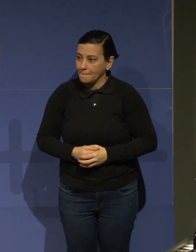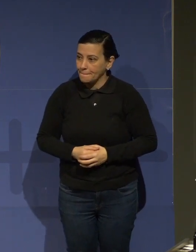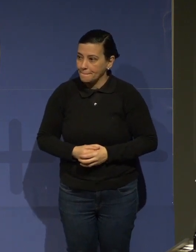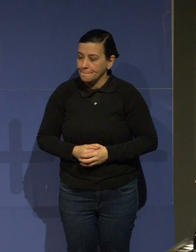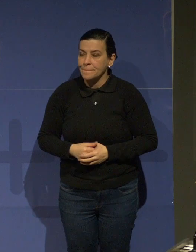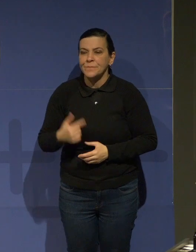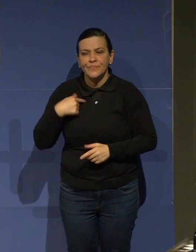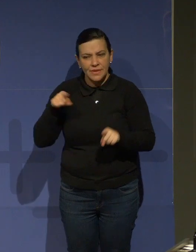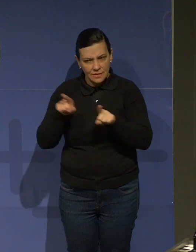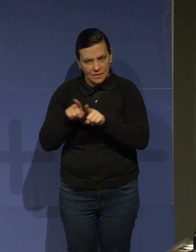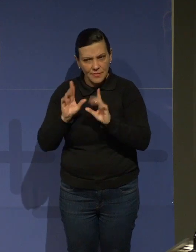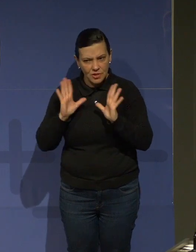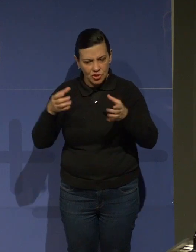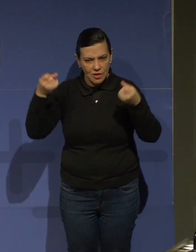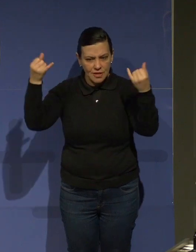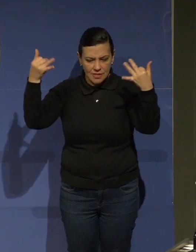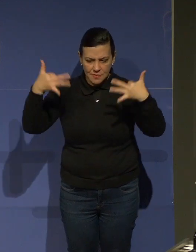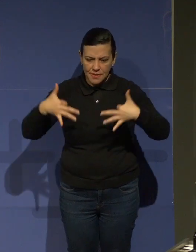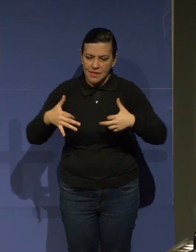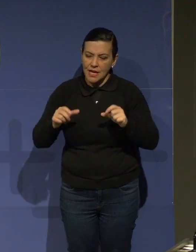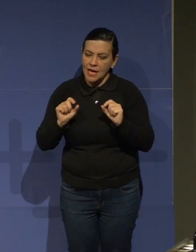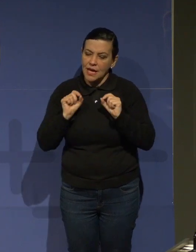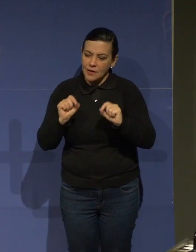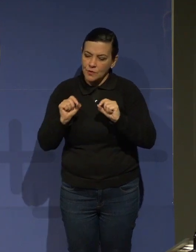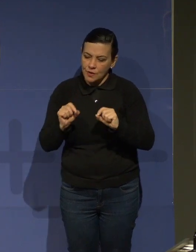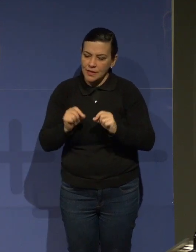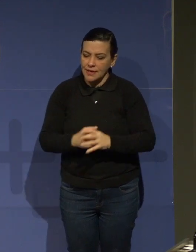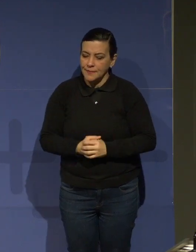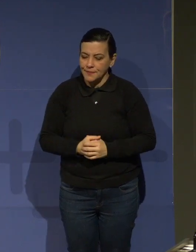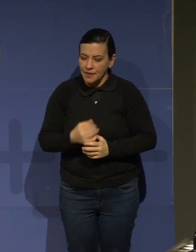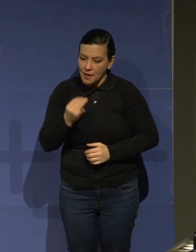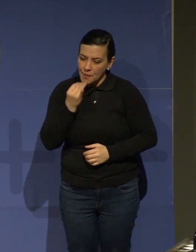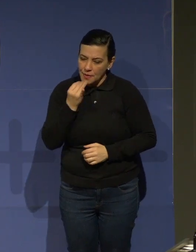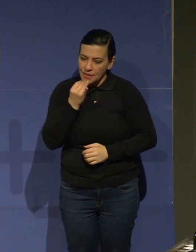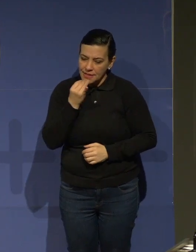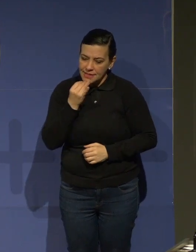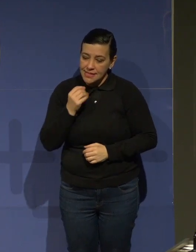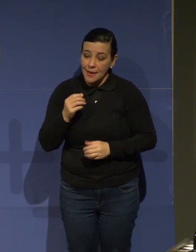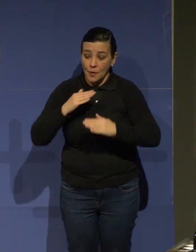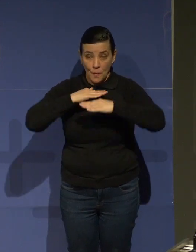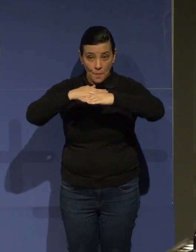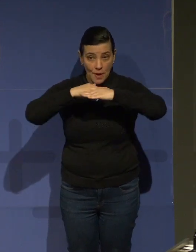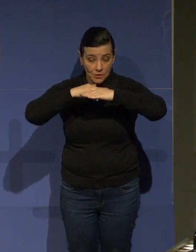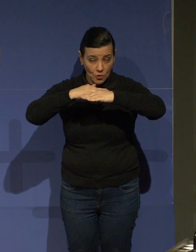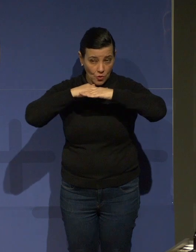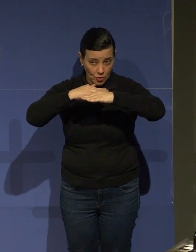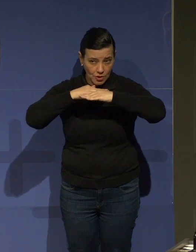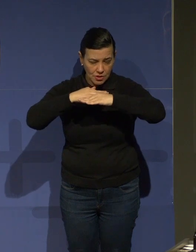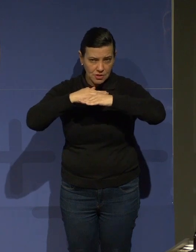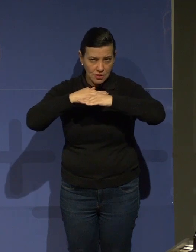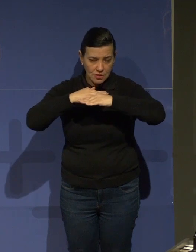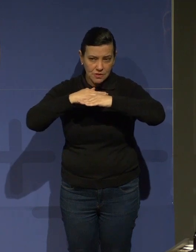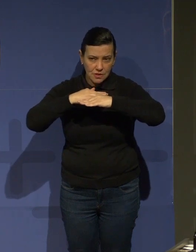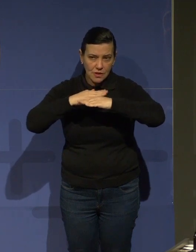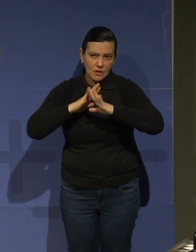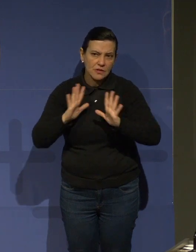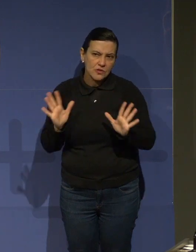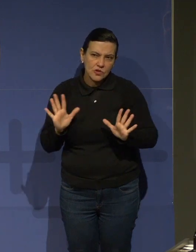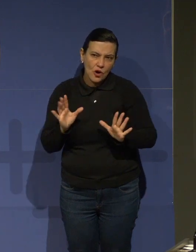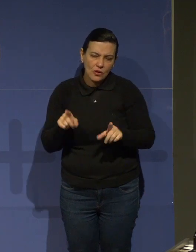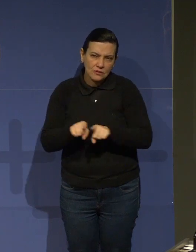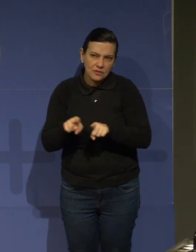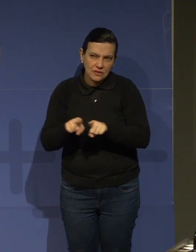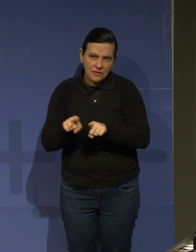Eu citei ali também ali os Accessibility Standards, né? Por standards eu quero dizer padrões, e onde, só